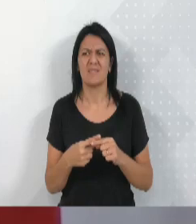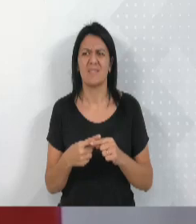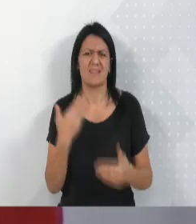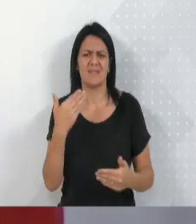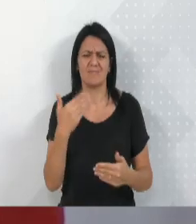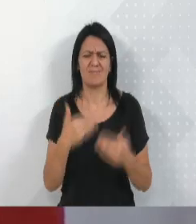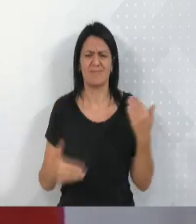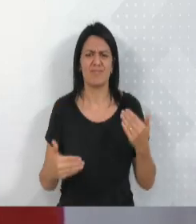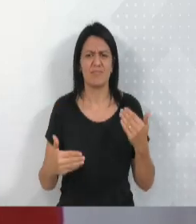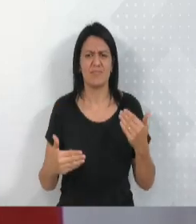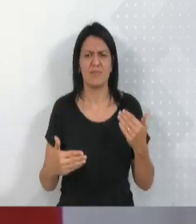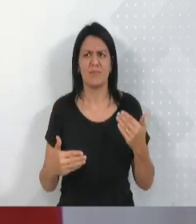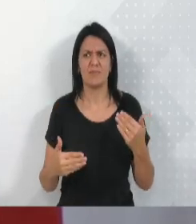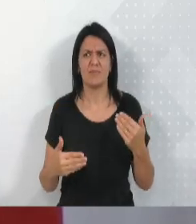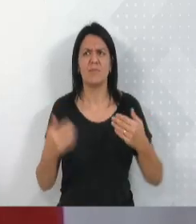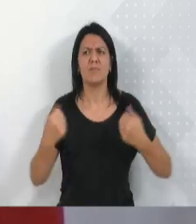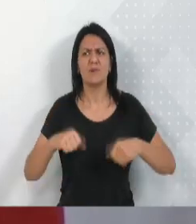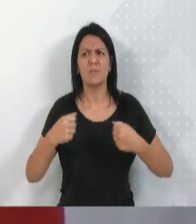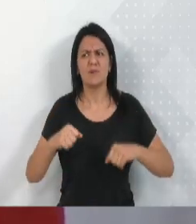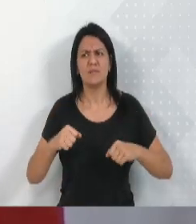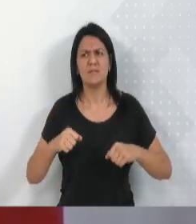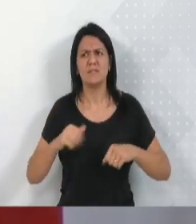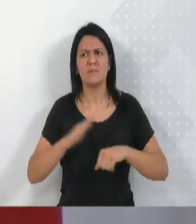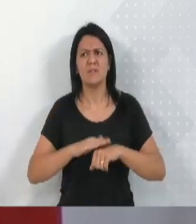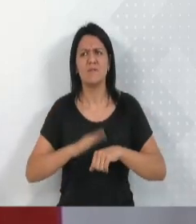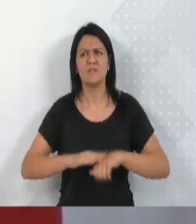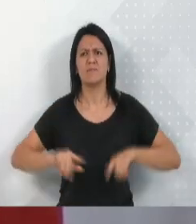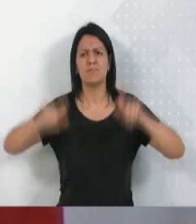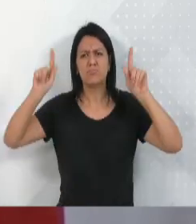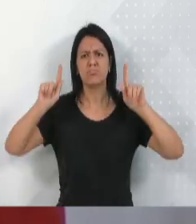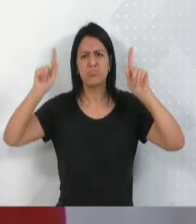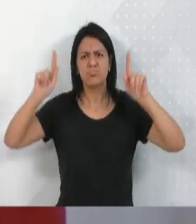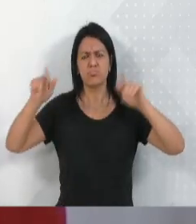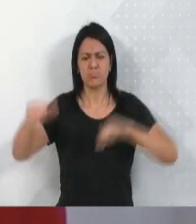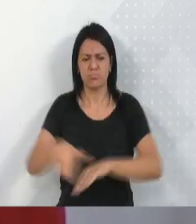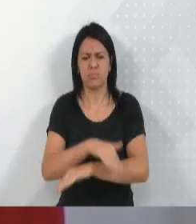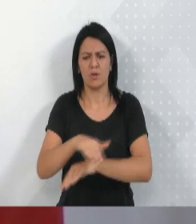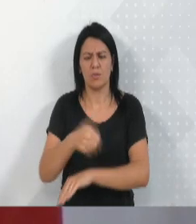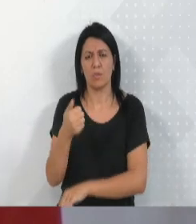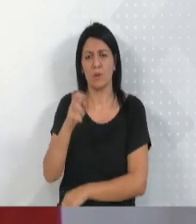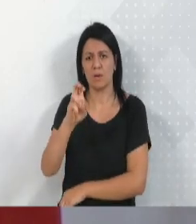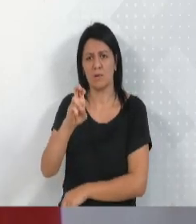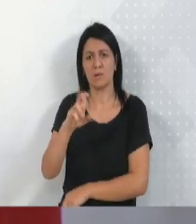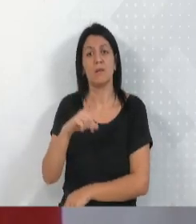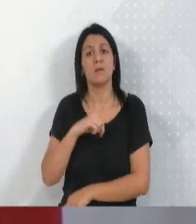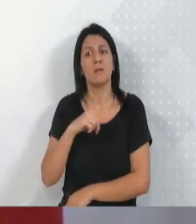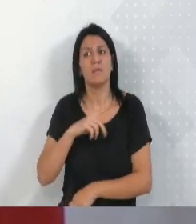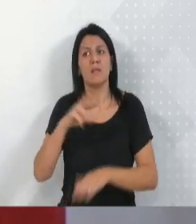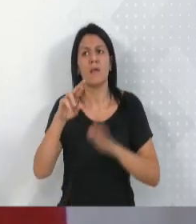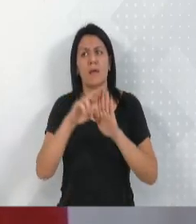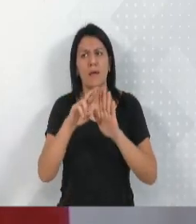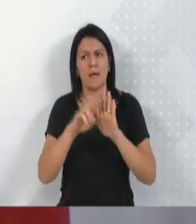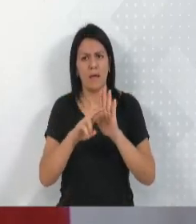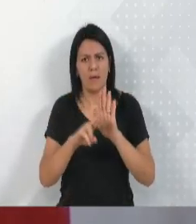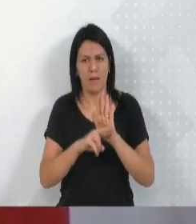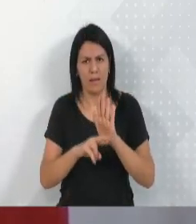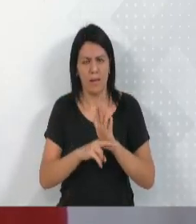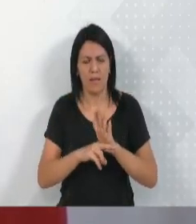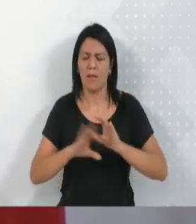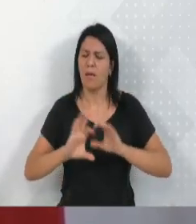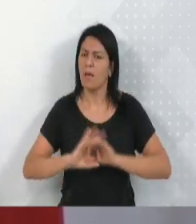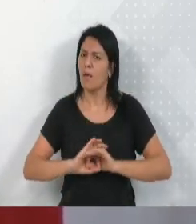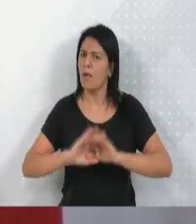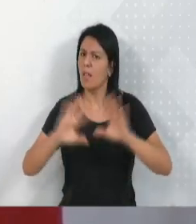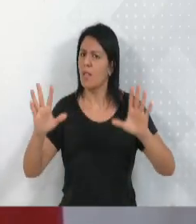com o que é necessário para que alguém possa fazer uma manifestação na Rua 15. Existe um regramento, é livre a manifestação de pensamento e